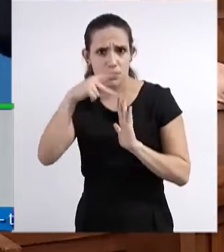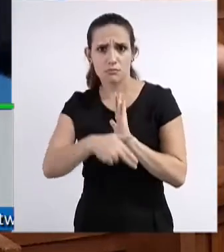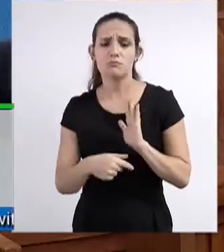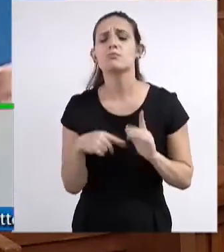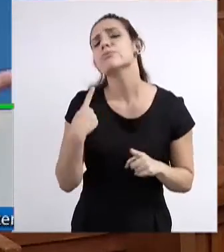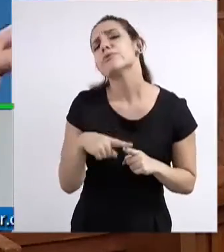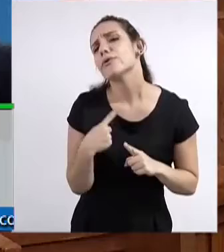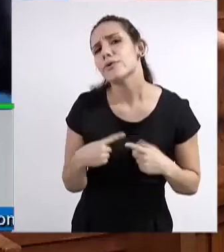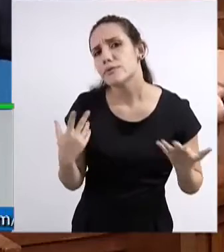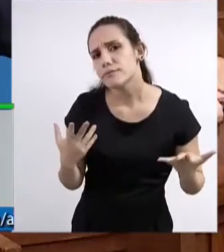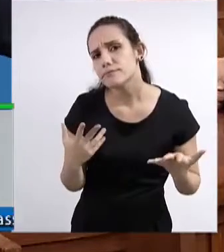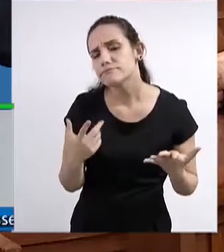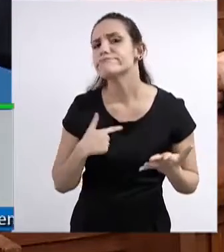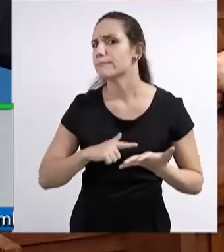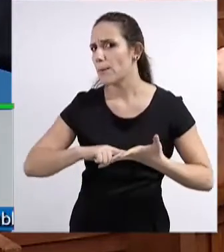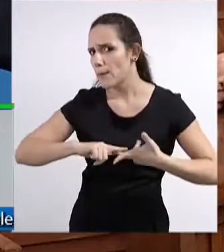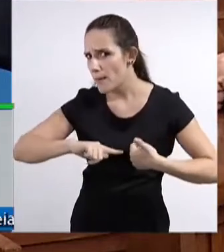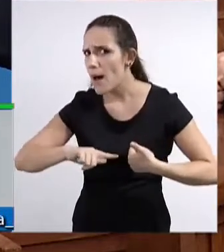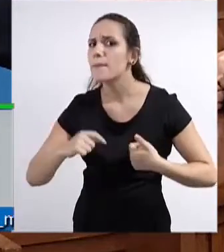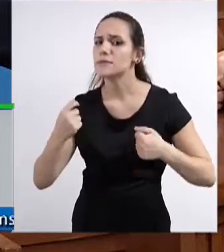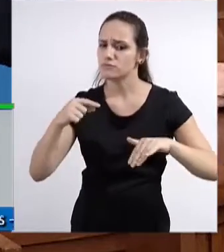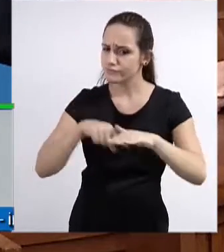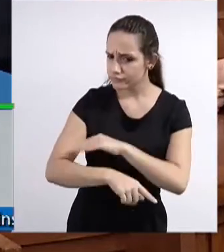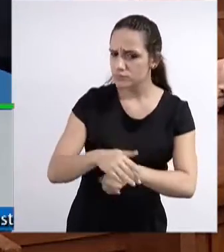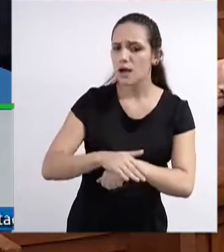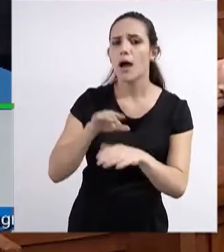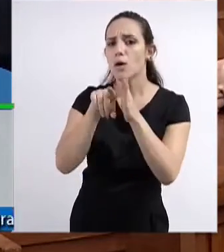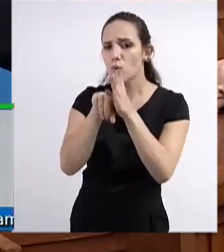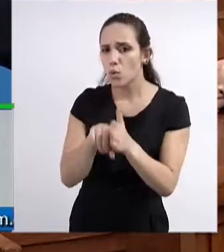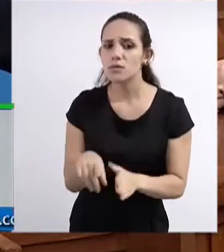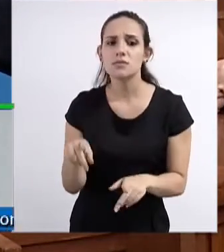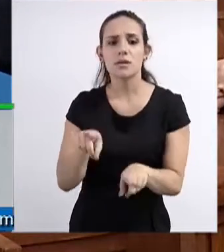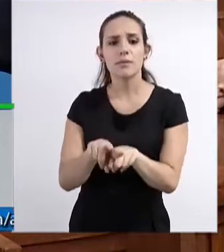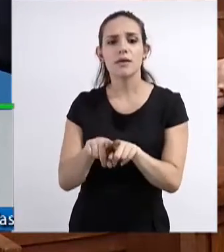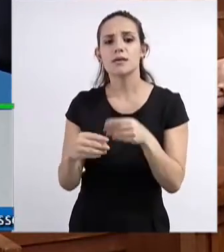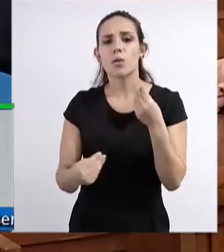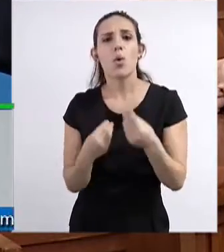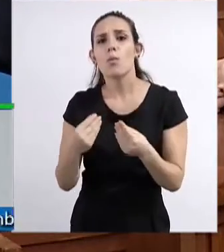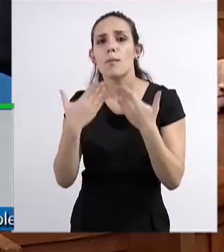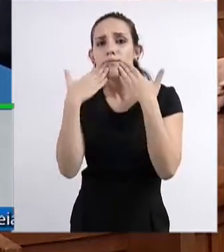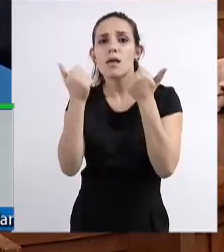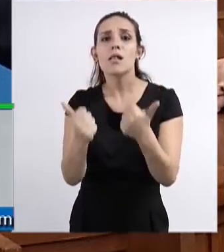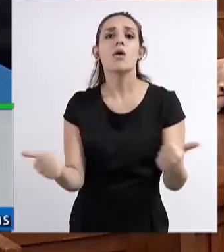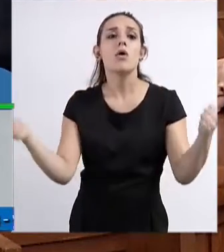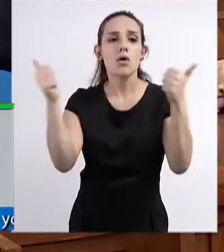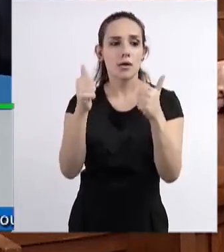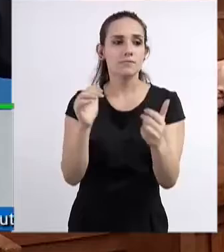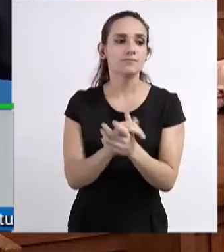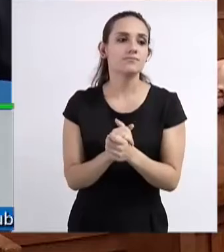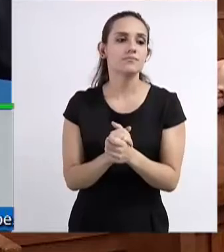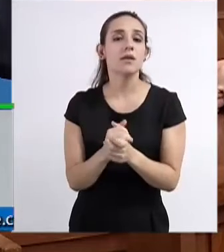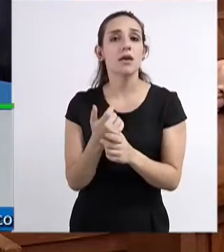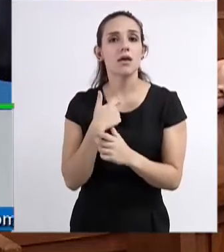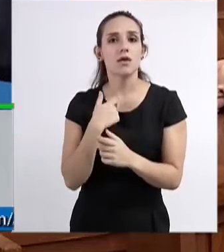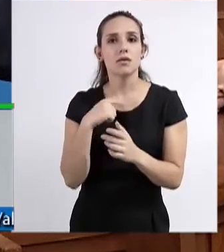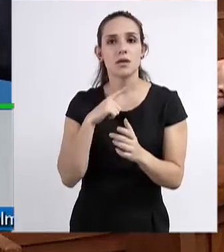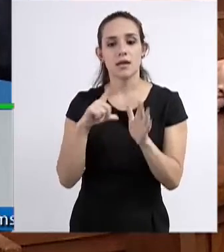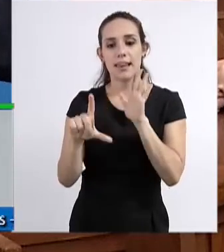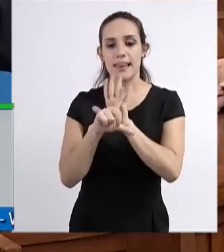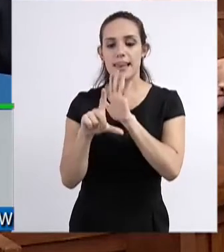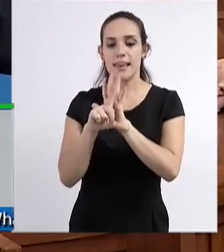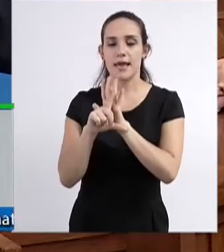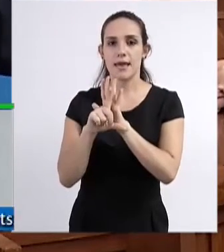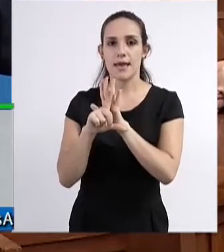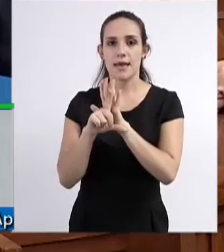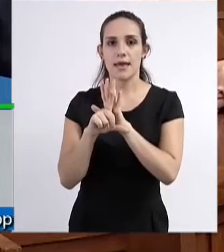é a razão? Então, são questões que nós temos que aprofundar, as melhorias de acesso. Eu coloquei uma emenda, por exemplo, para o